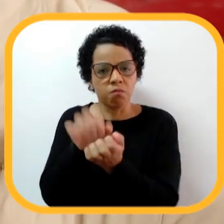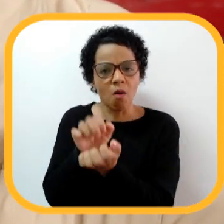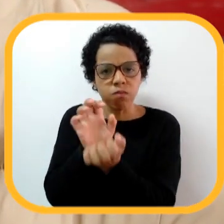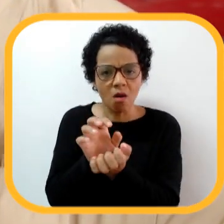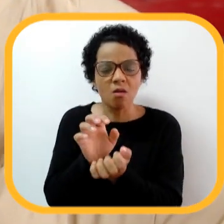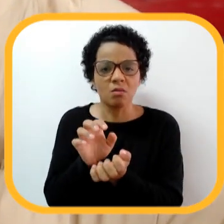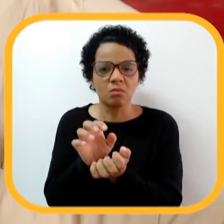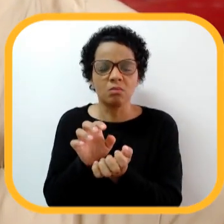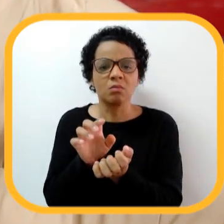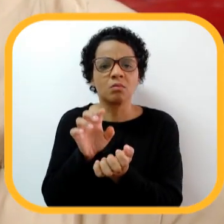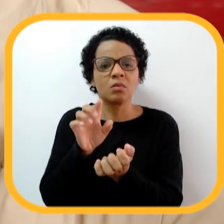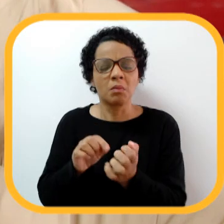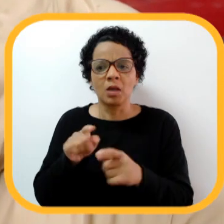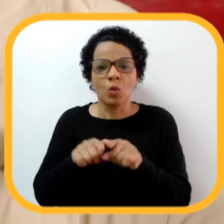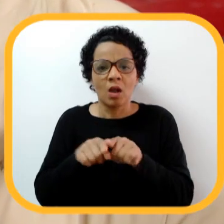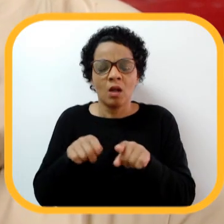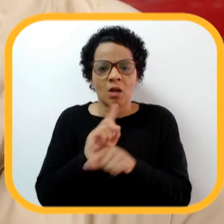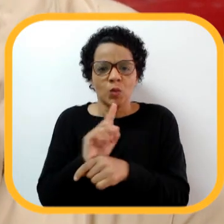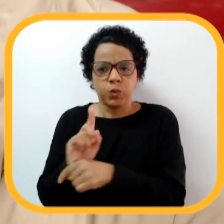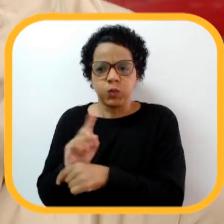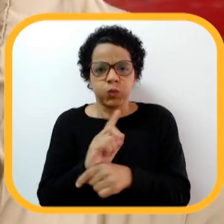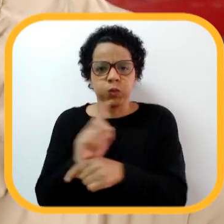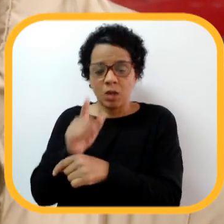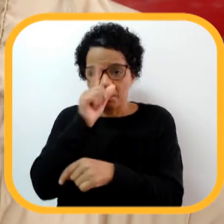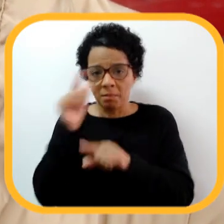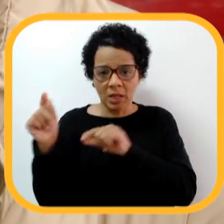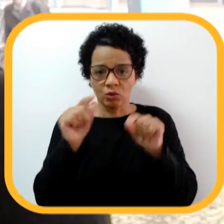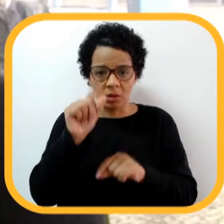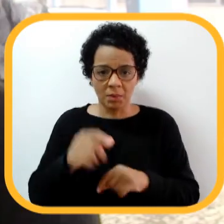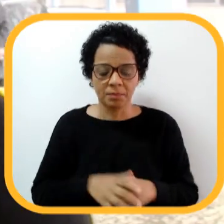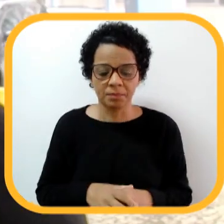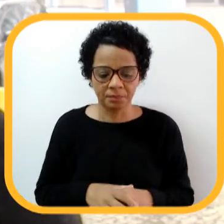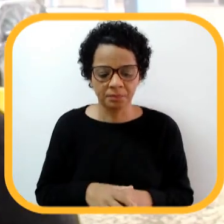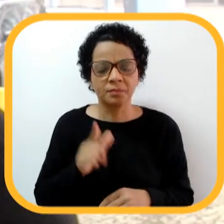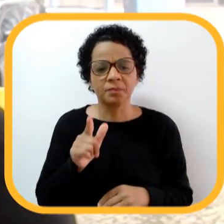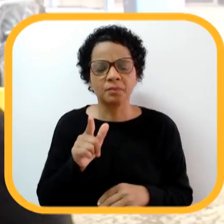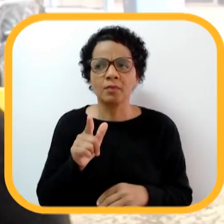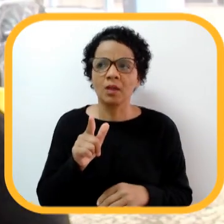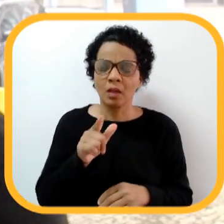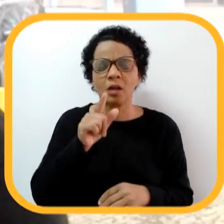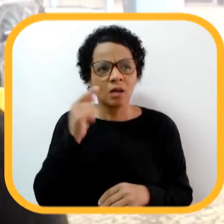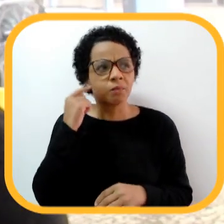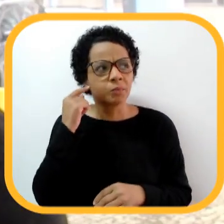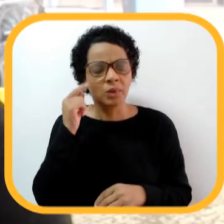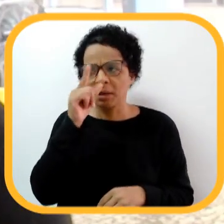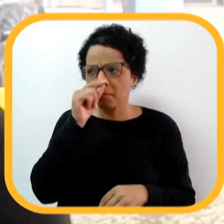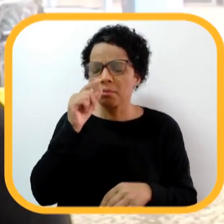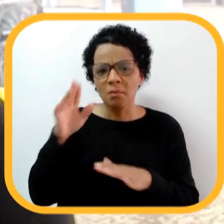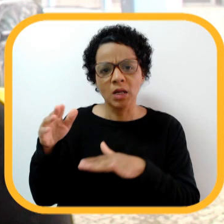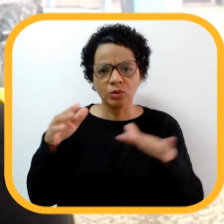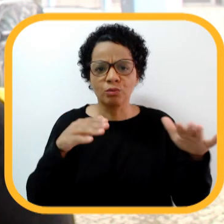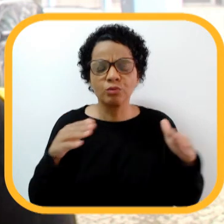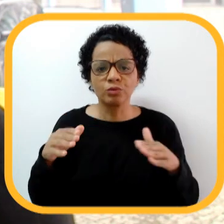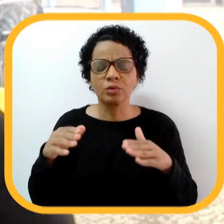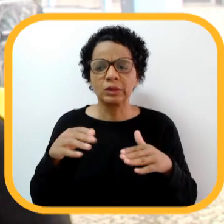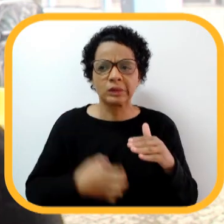costumam começar a ladrar e a ficar mais agitados, os pássaros também. Havia alguma coisa a dizer a certos pássaros que conseguiam